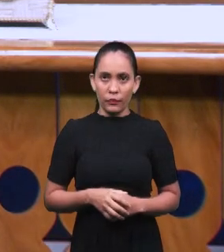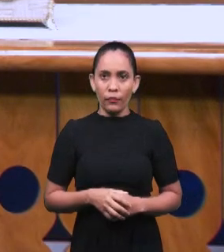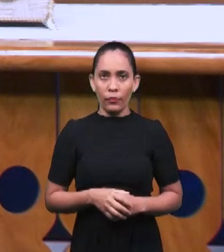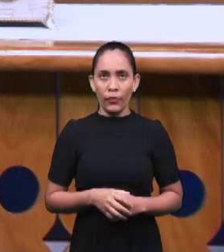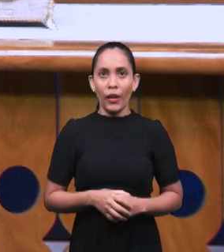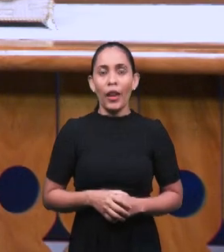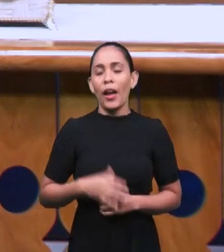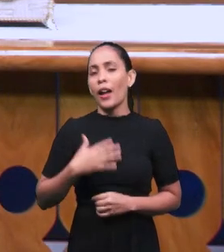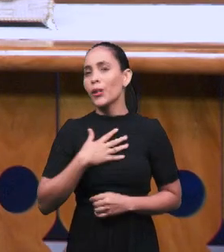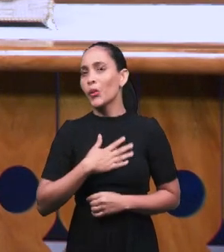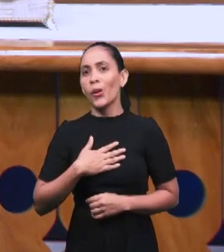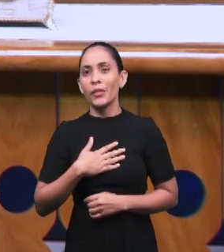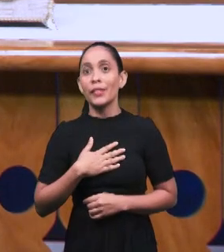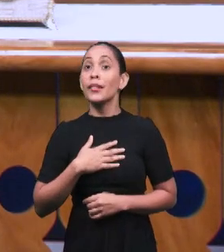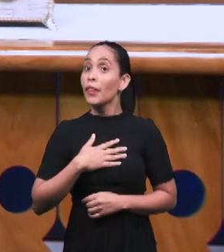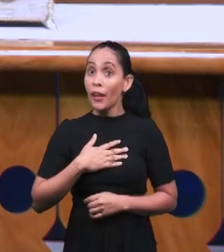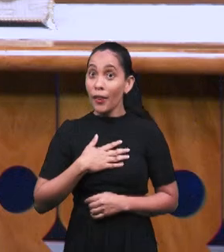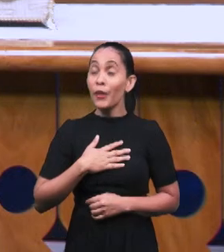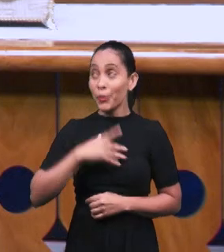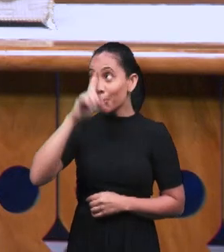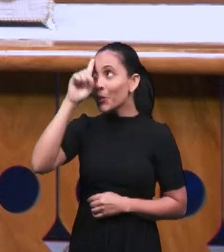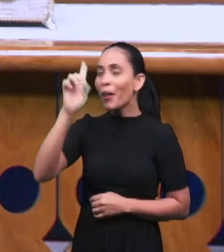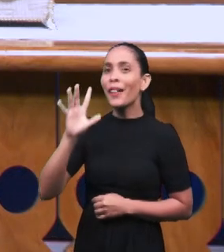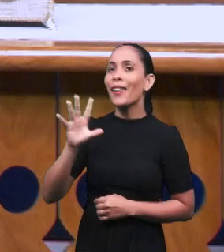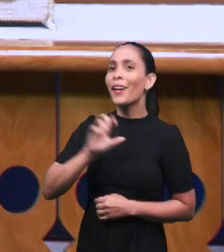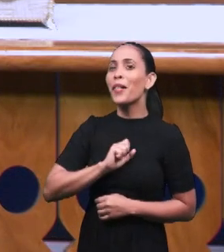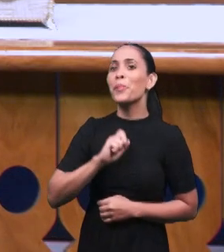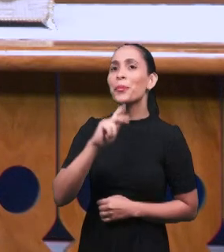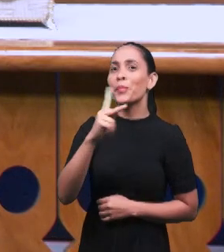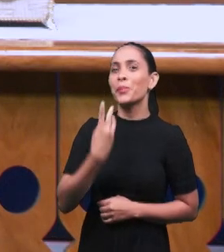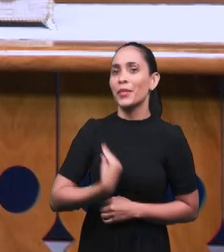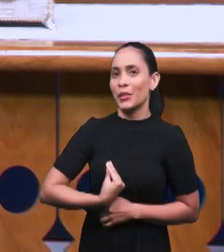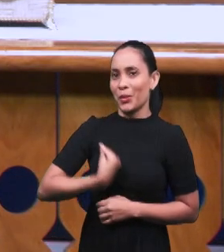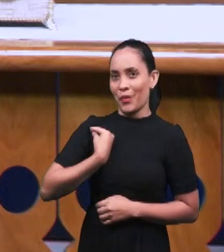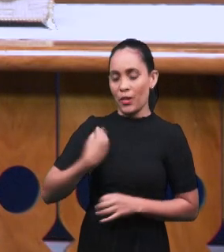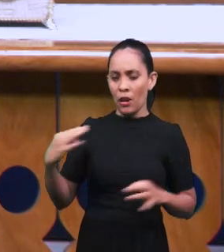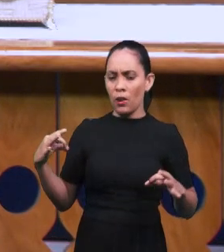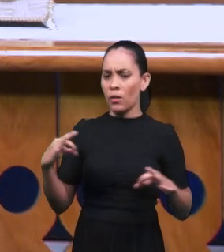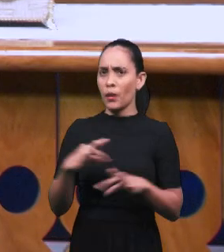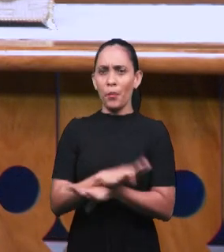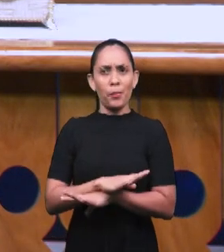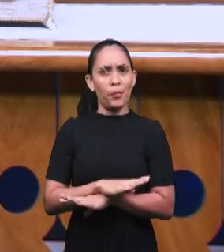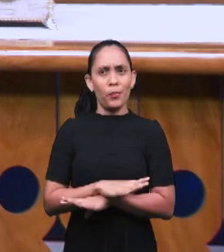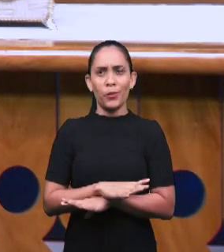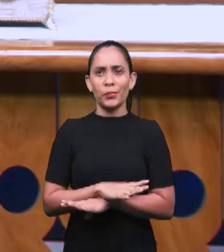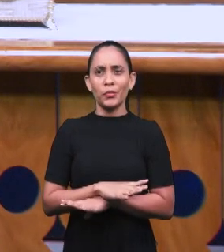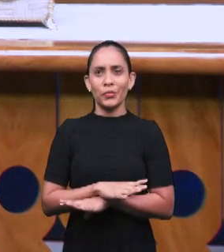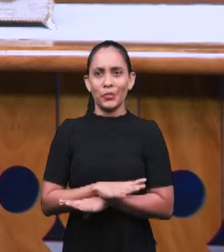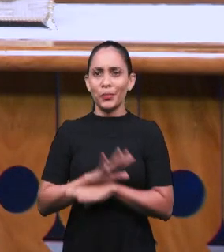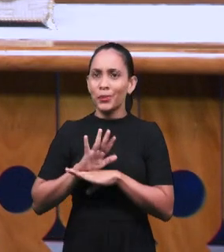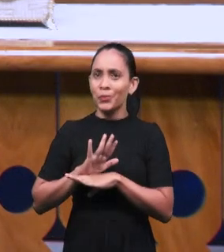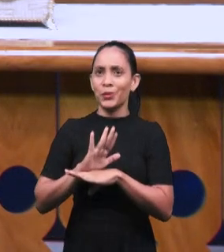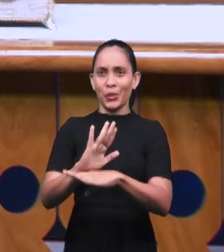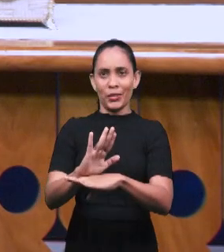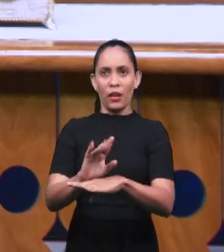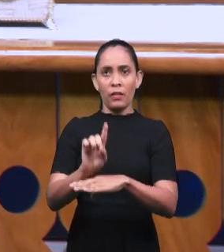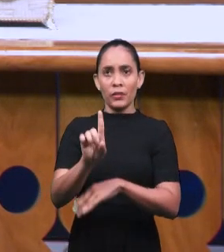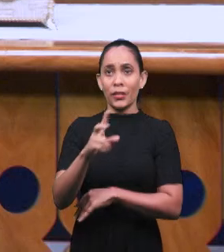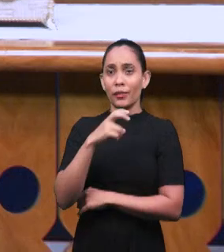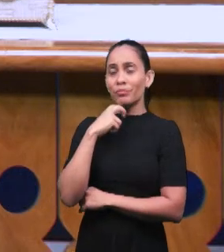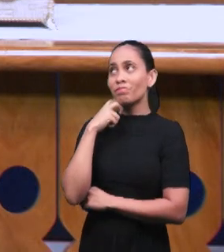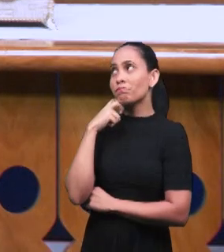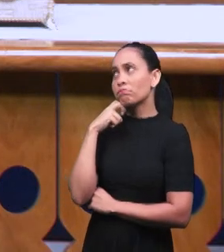de você. Não, é porque ele te ama. Então ele está à sua disposição porque te ama. Não tenha